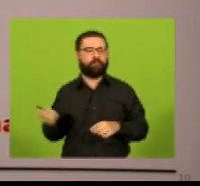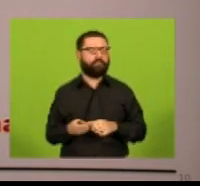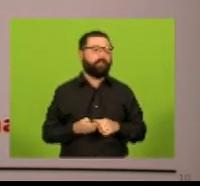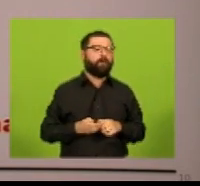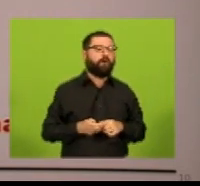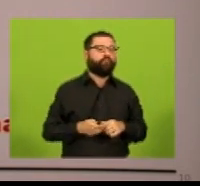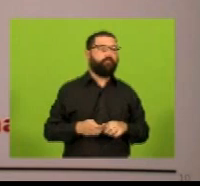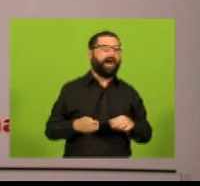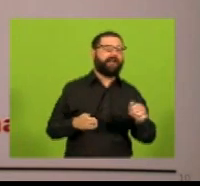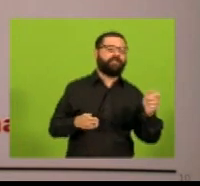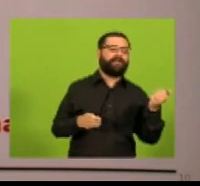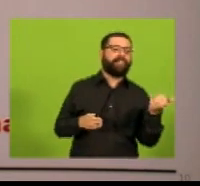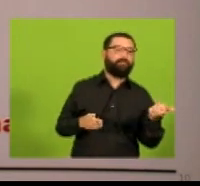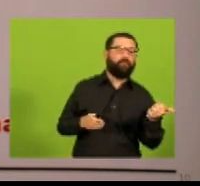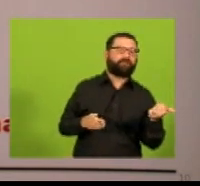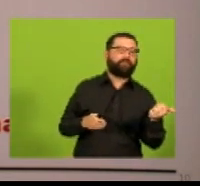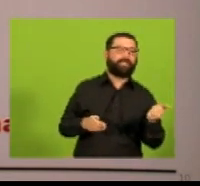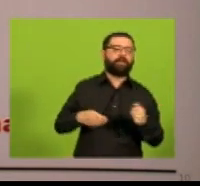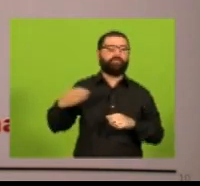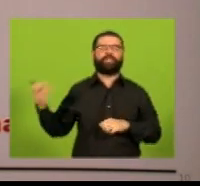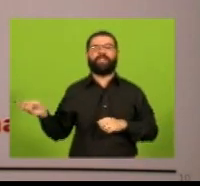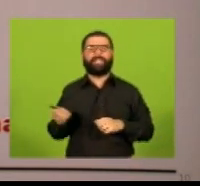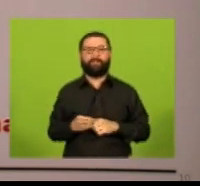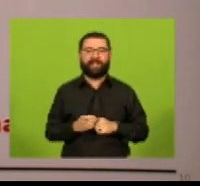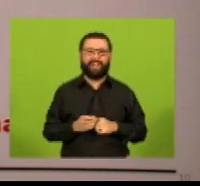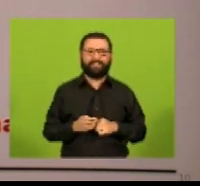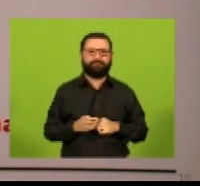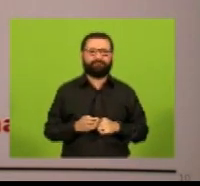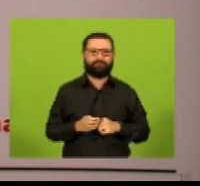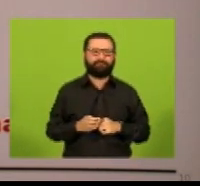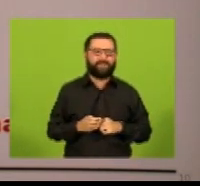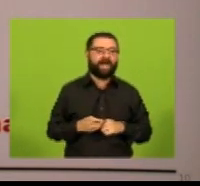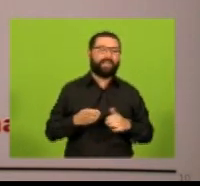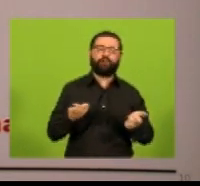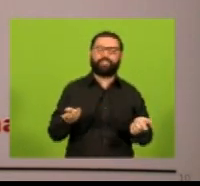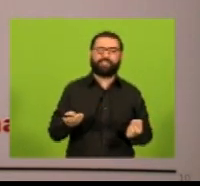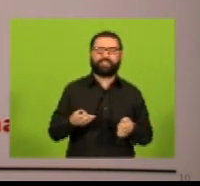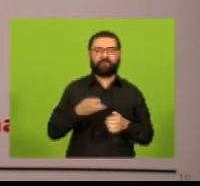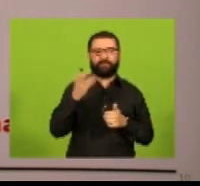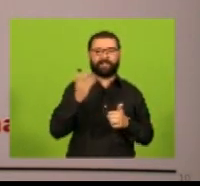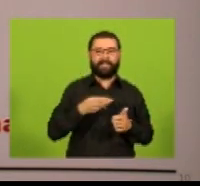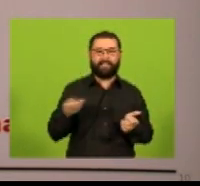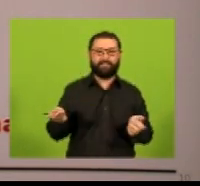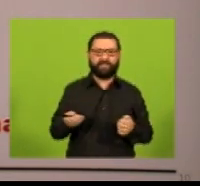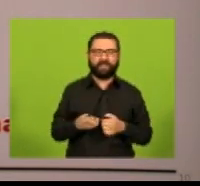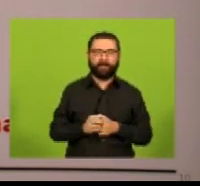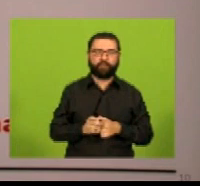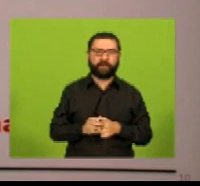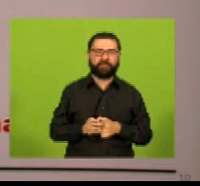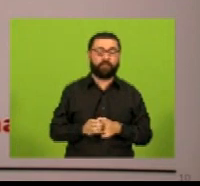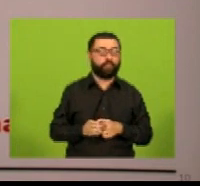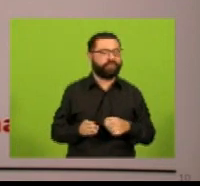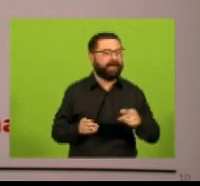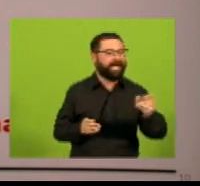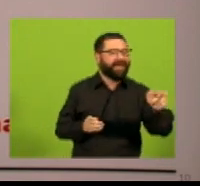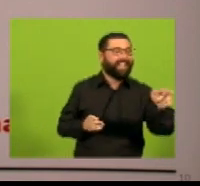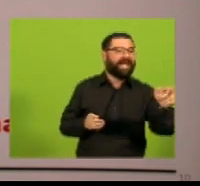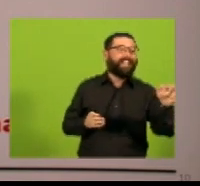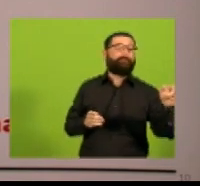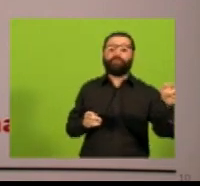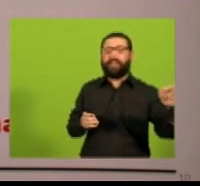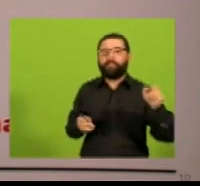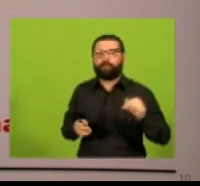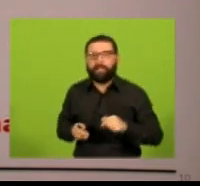6,4 litros. Numa área de 10.000 metros quadrados, quanto que vai ser aplicado? Aí é o X, é só fazer a regrinha de 3 aí, multiplicação em cruz